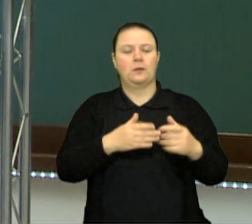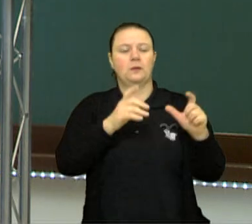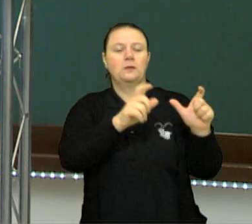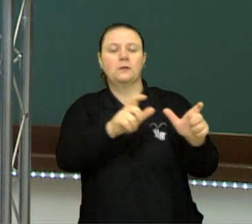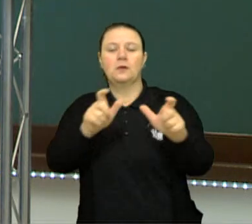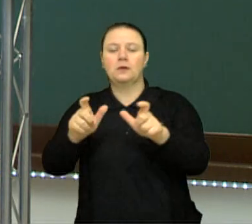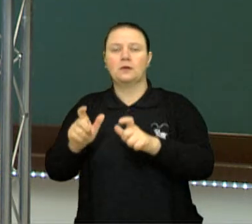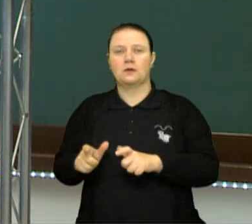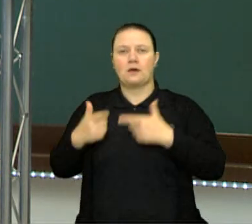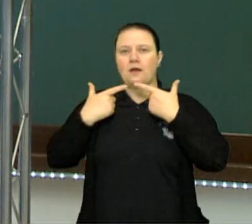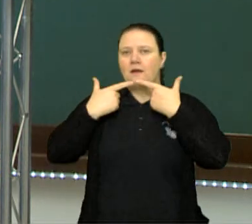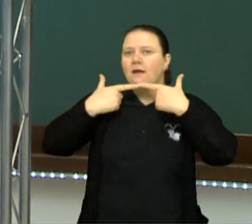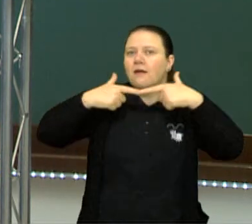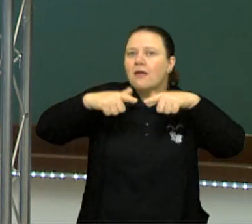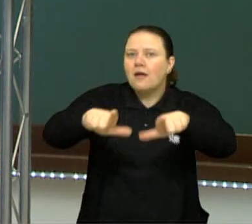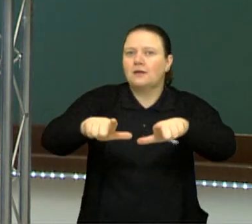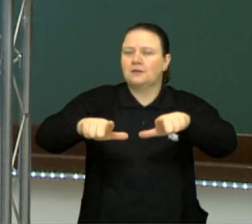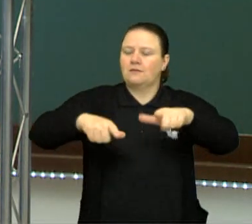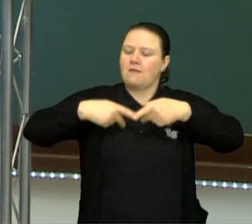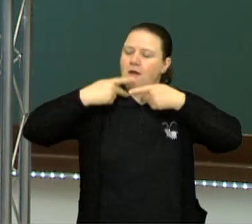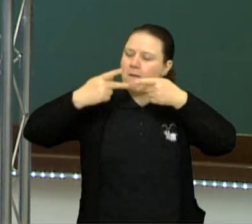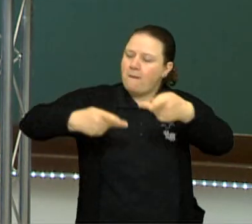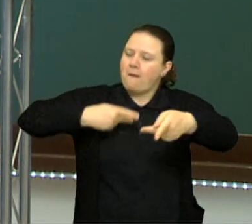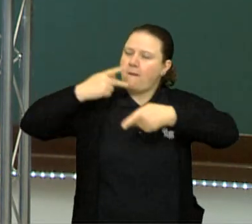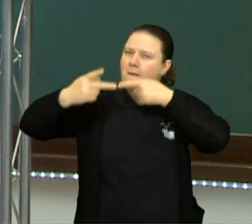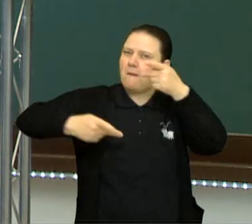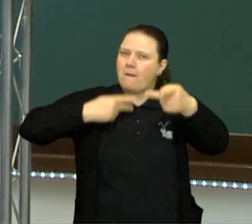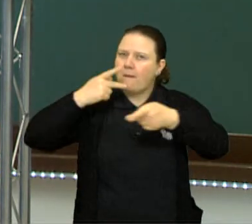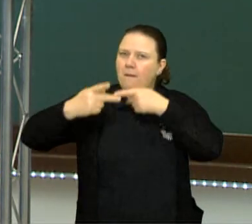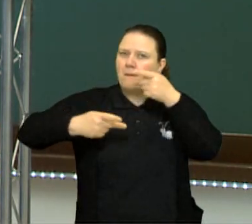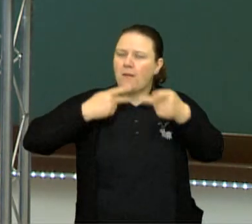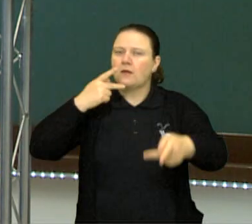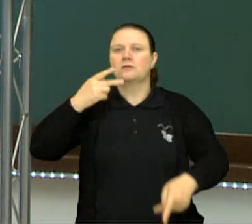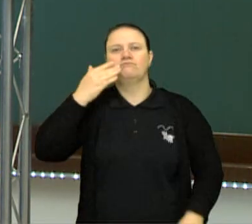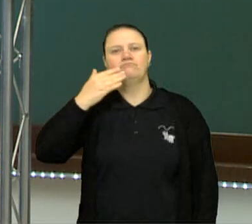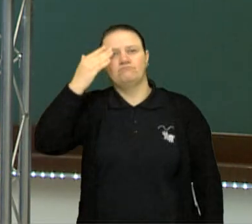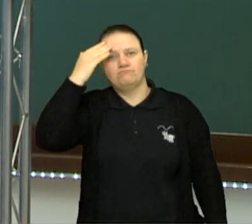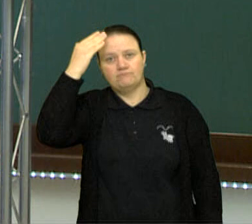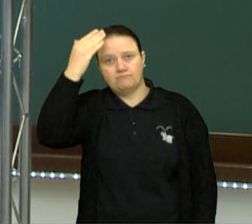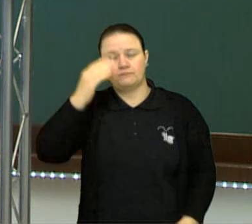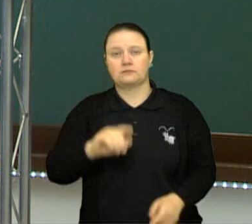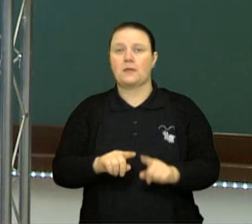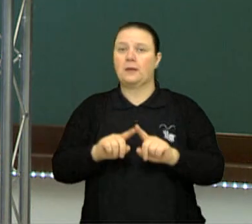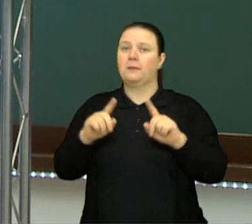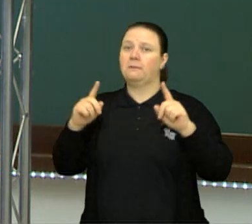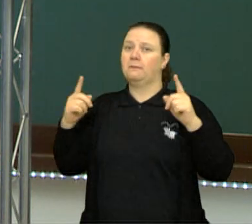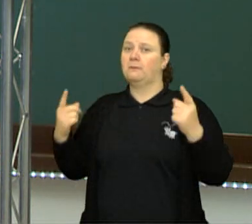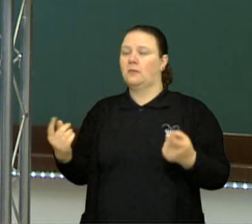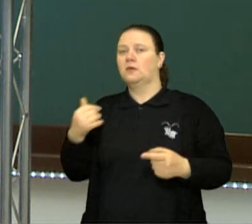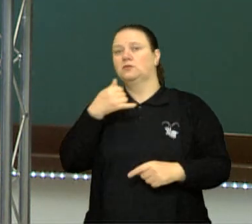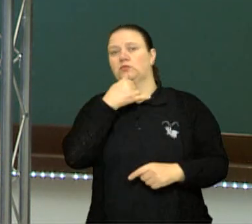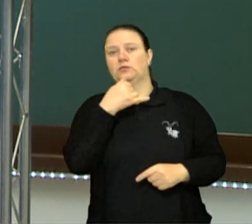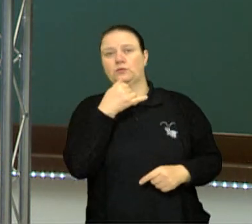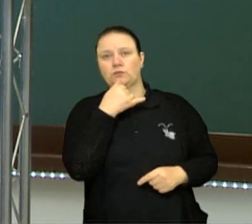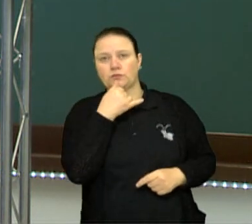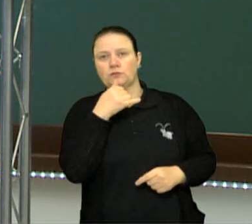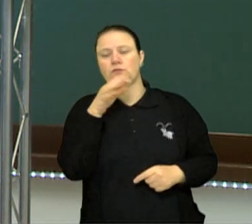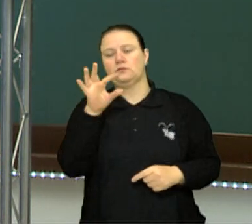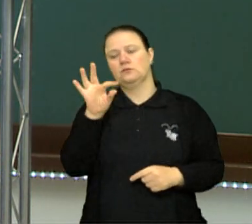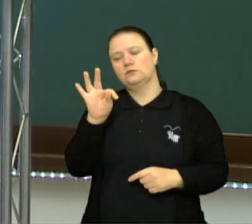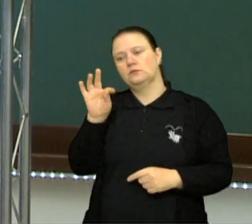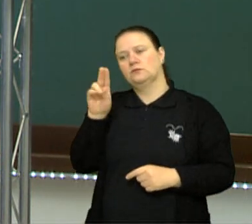pessoas falam o árabe, tem como idioma oficial o árabe. Mas, infelizmente, países como